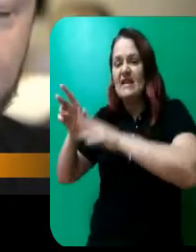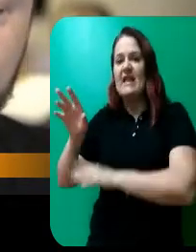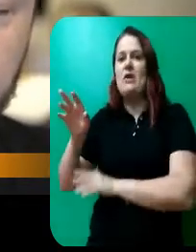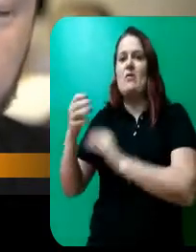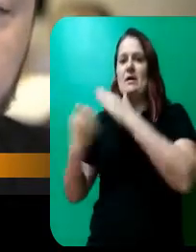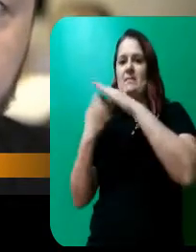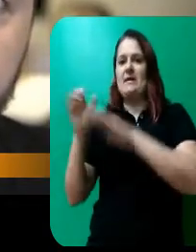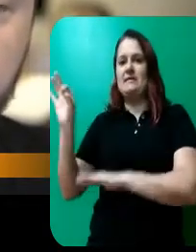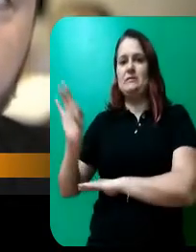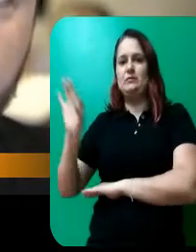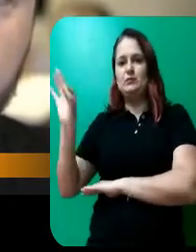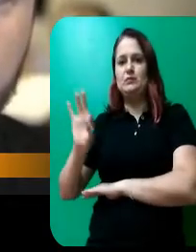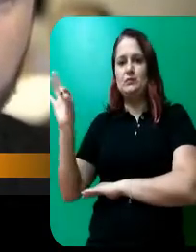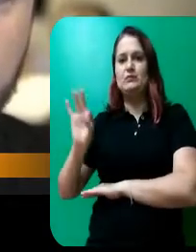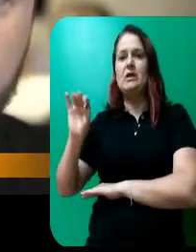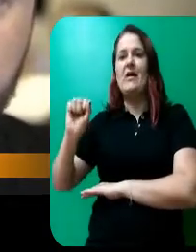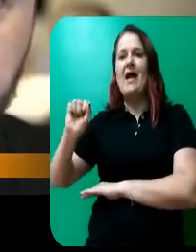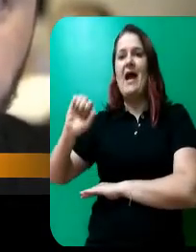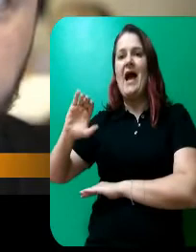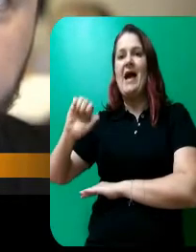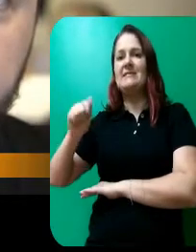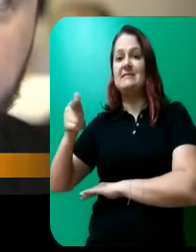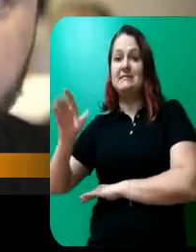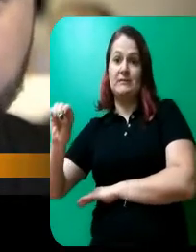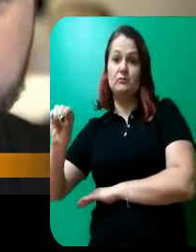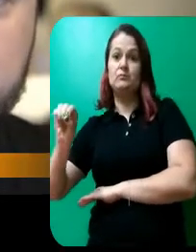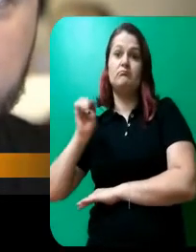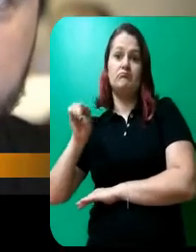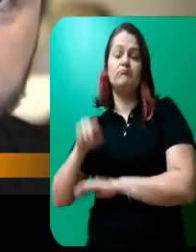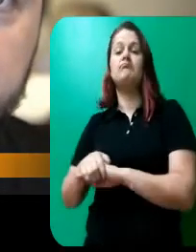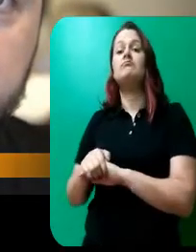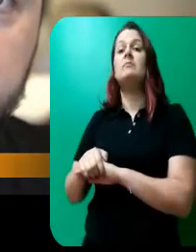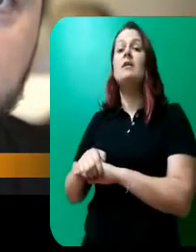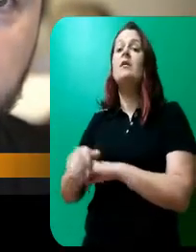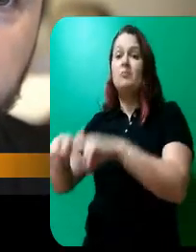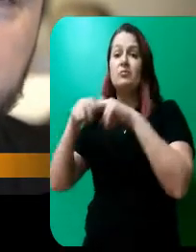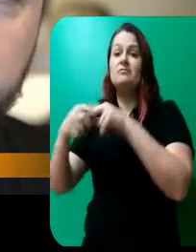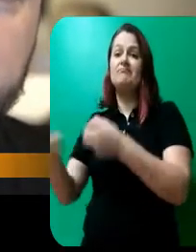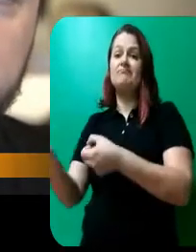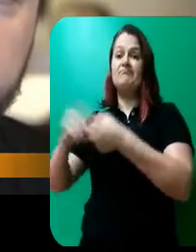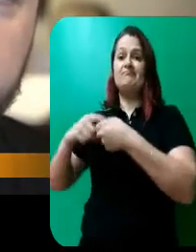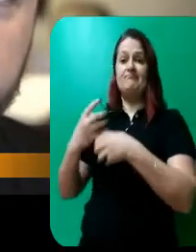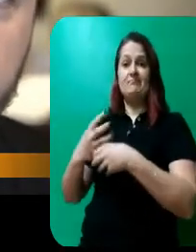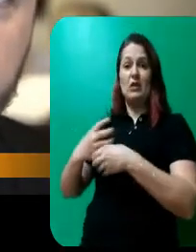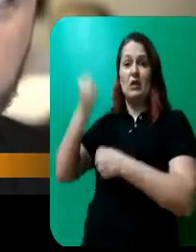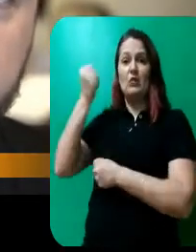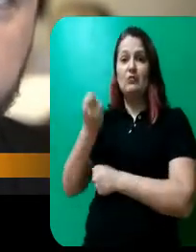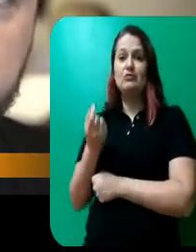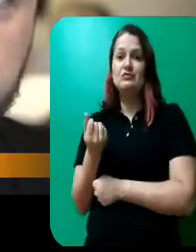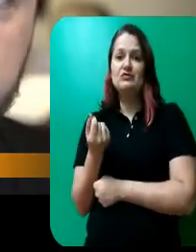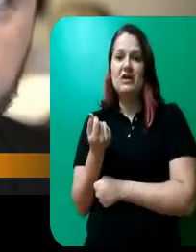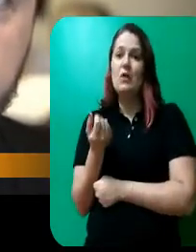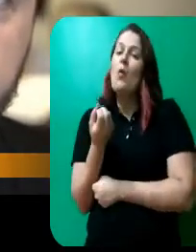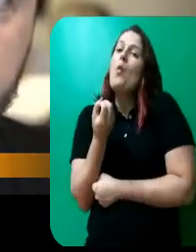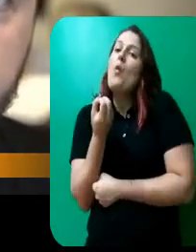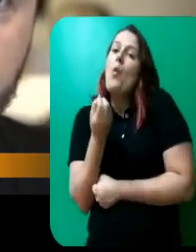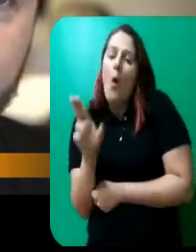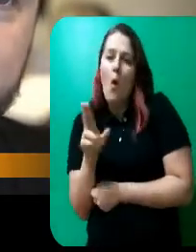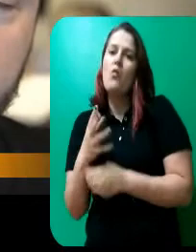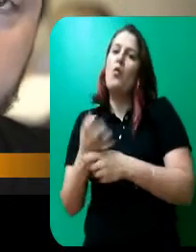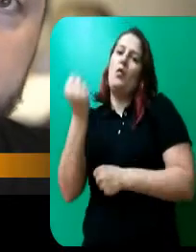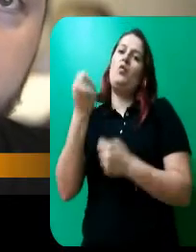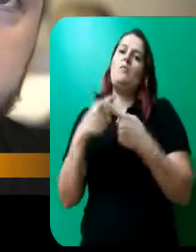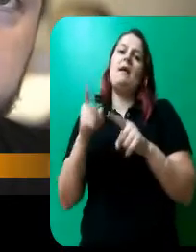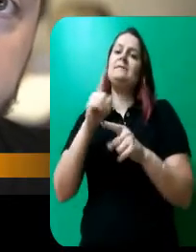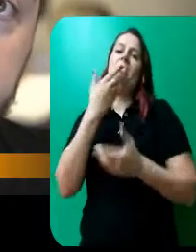em vender as ações dele, e ele fez dinheiro com isso. Ou pelo menos não perdeu tanto dinheiro quanto o resto do país perdeu. Então, ao